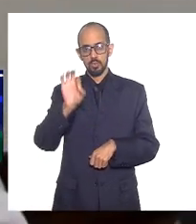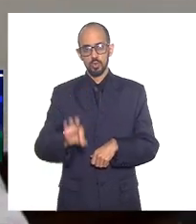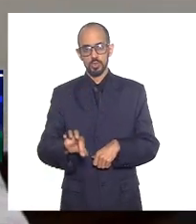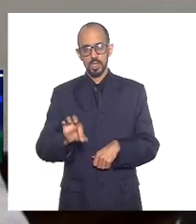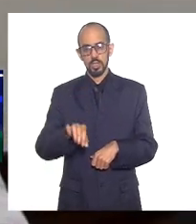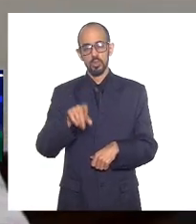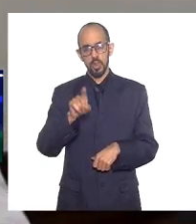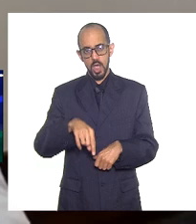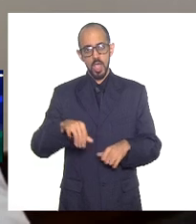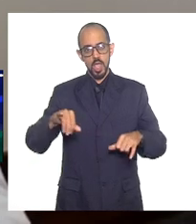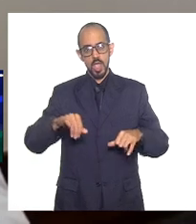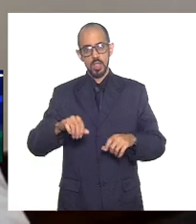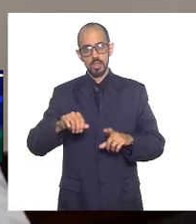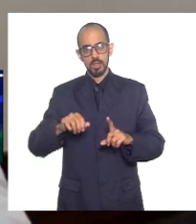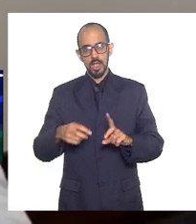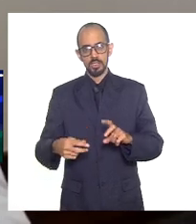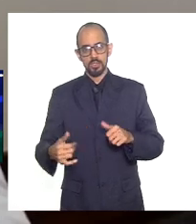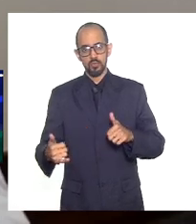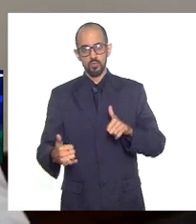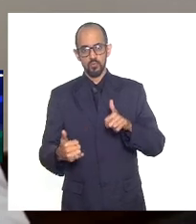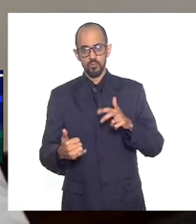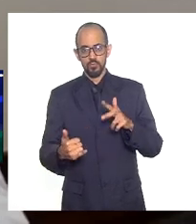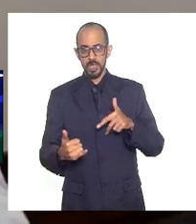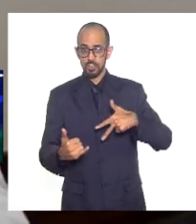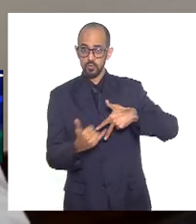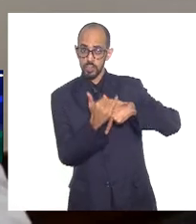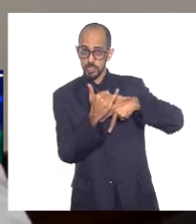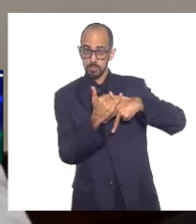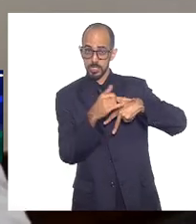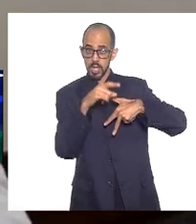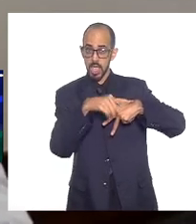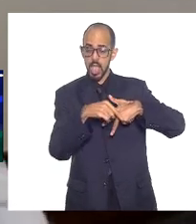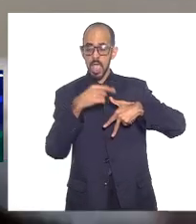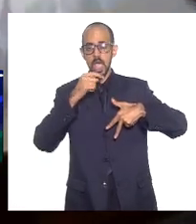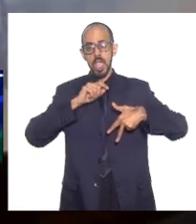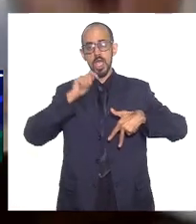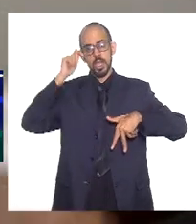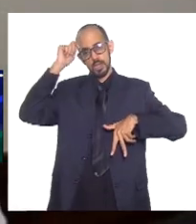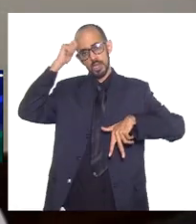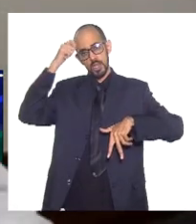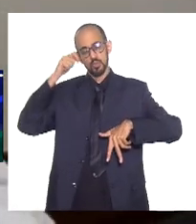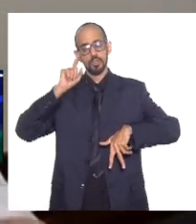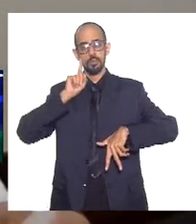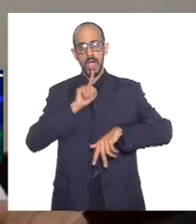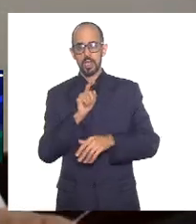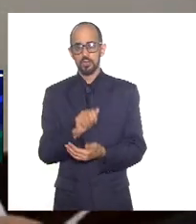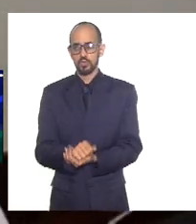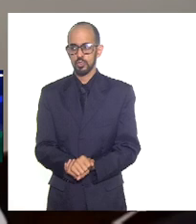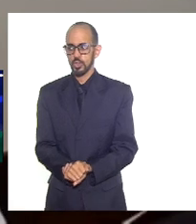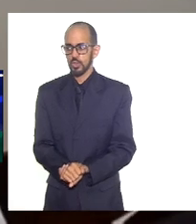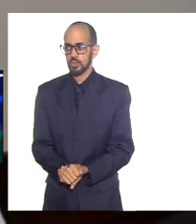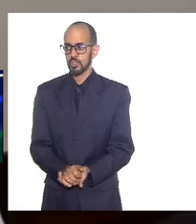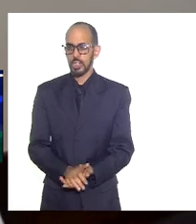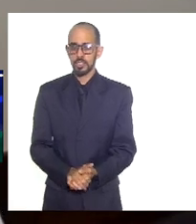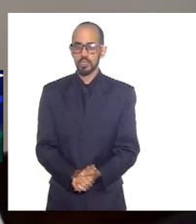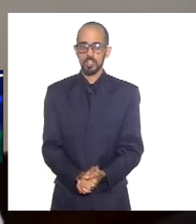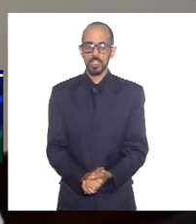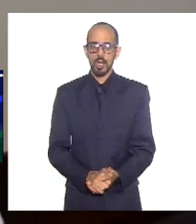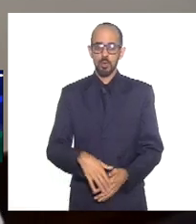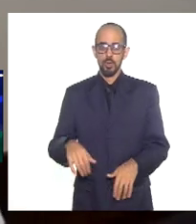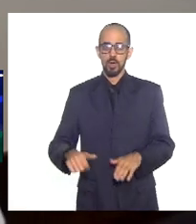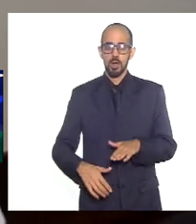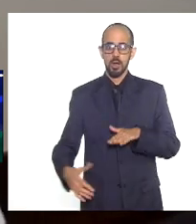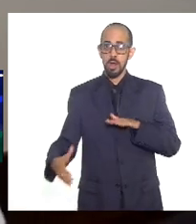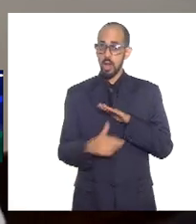75% das vítimas fatais, jovens, negros e pardos, pretos e pardos. Outra modalidade de violência,